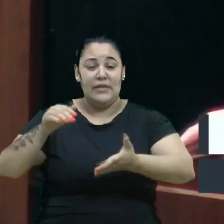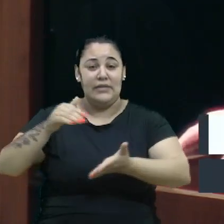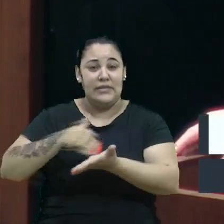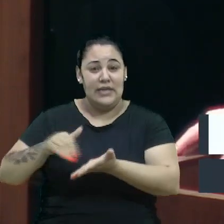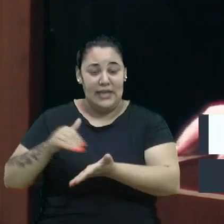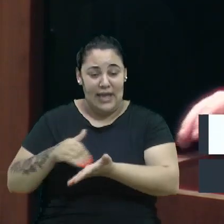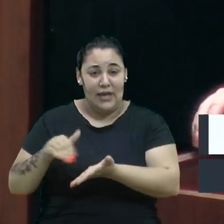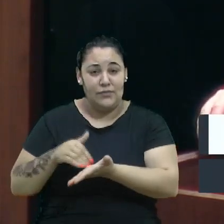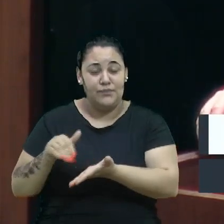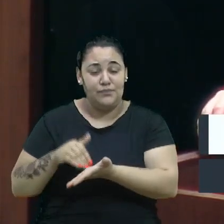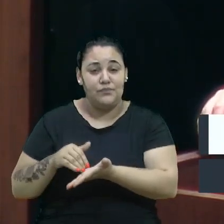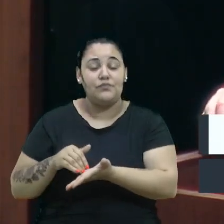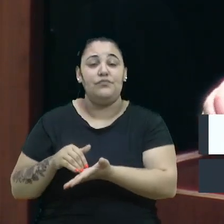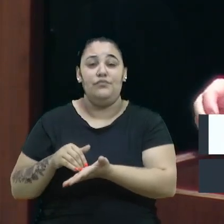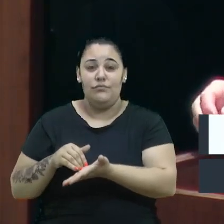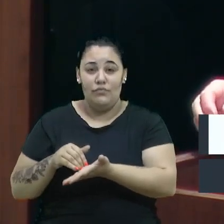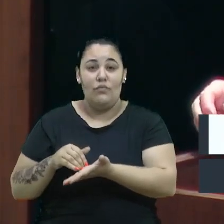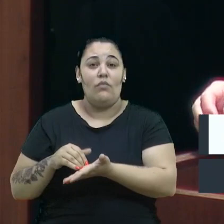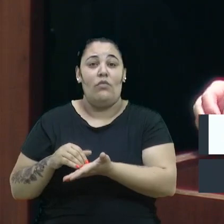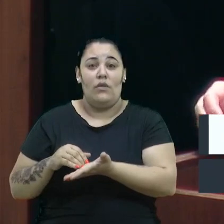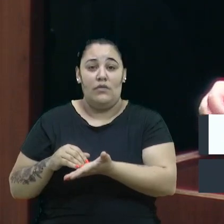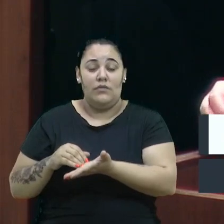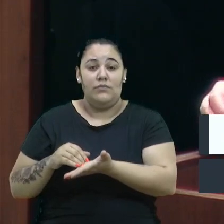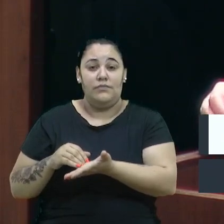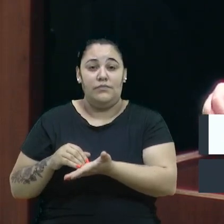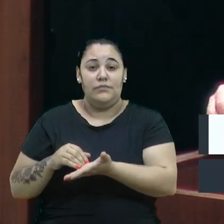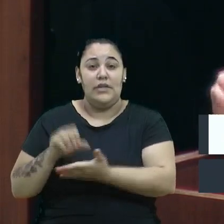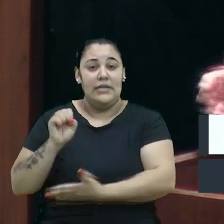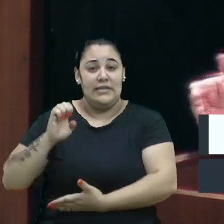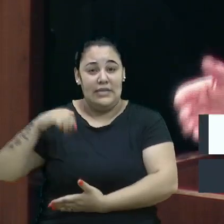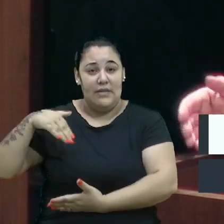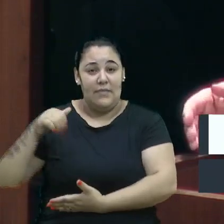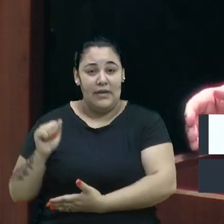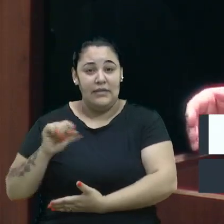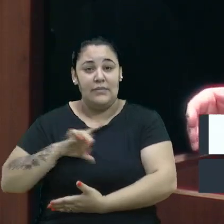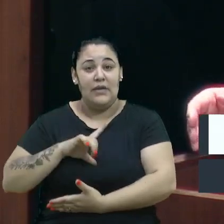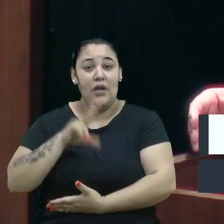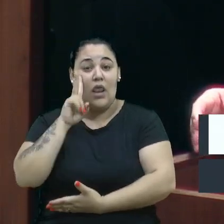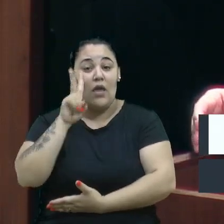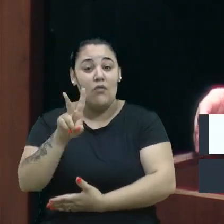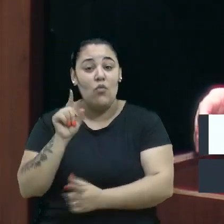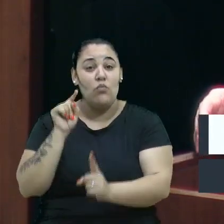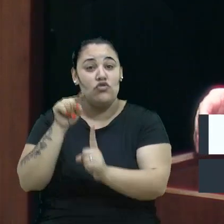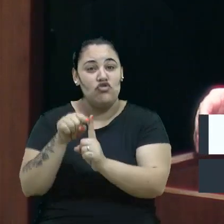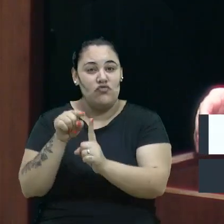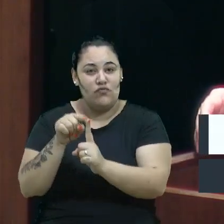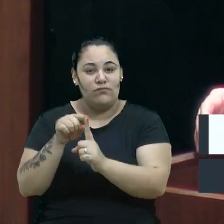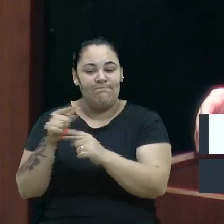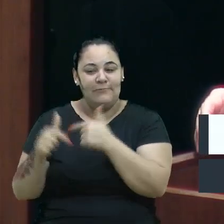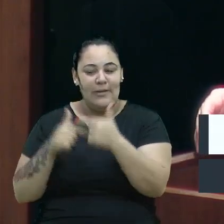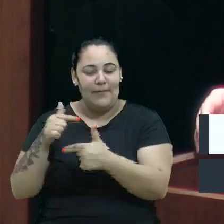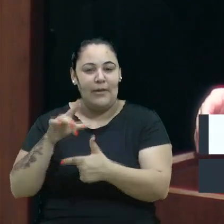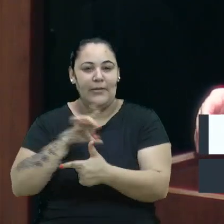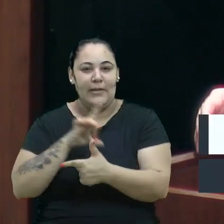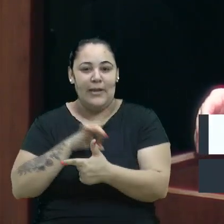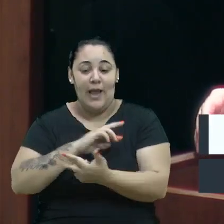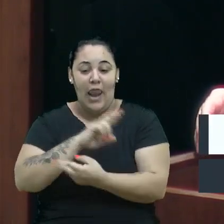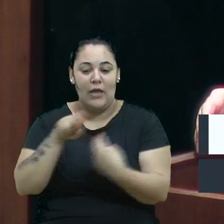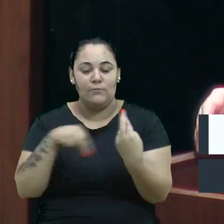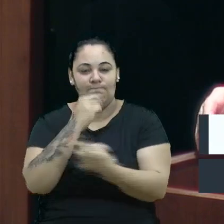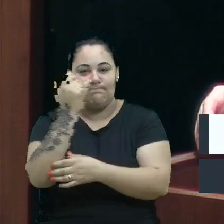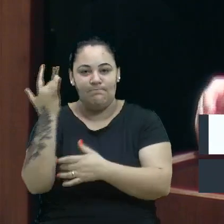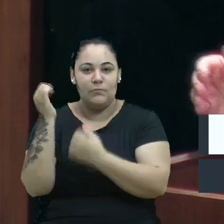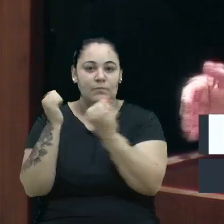SEMA, por essa visão, né, e pela ação que estão tendo referente ao meio ambiente.